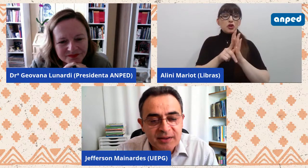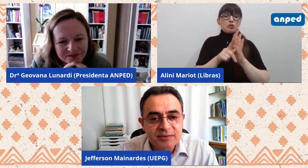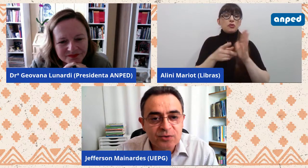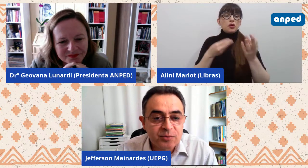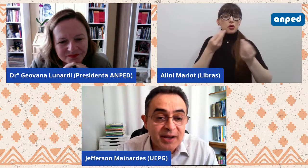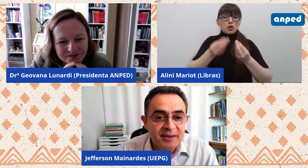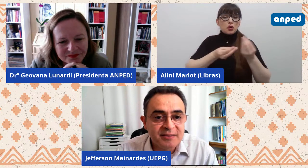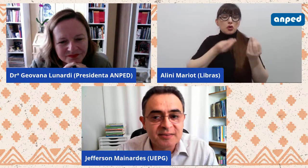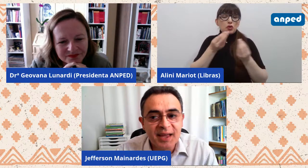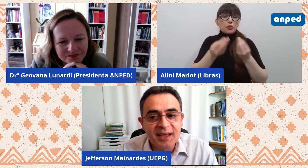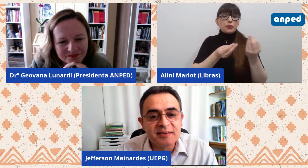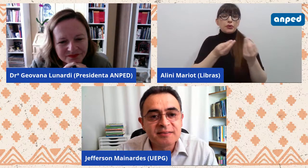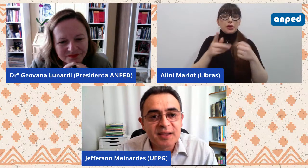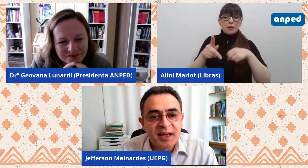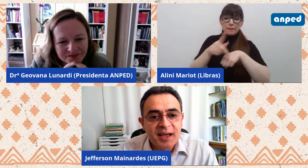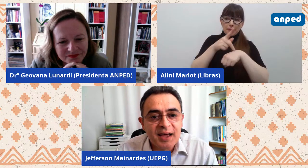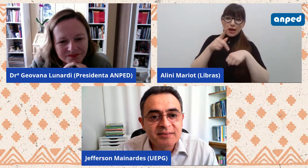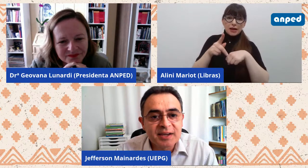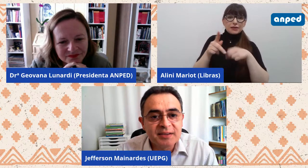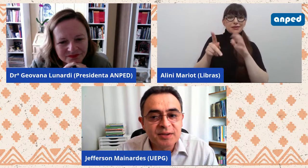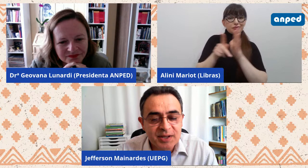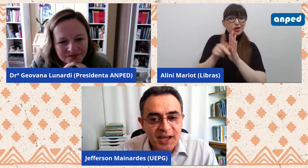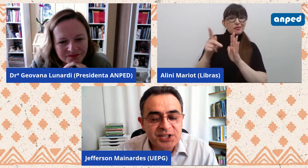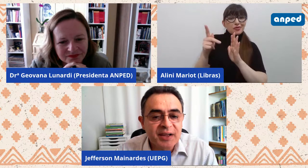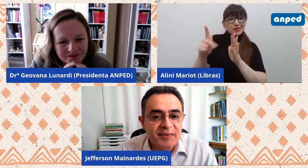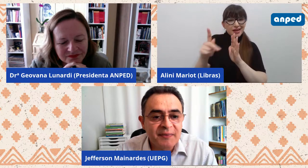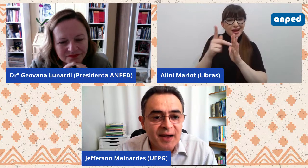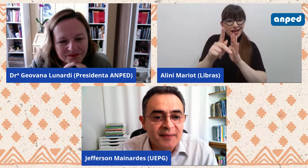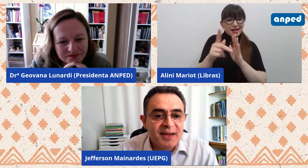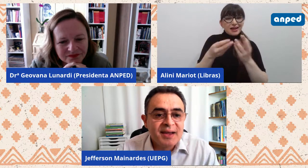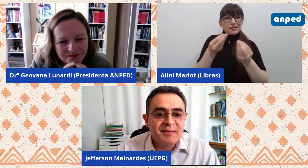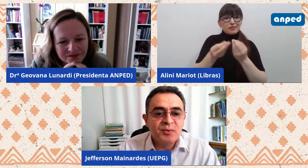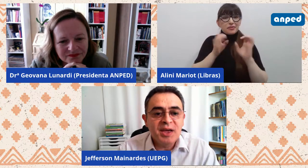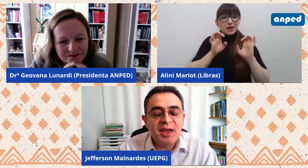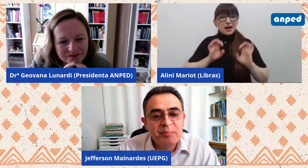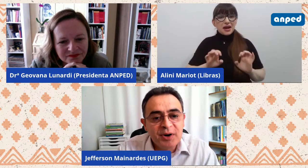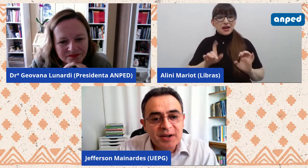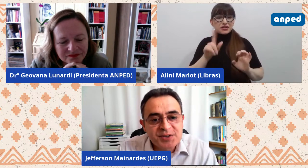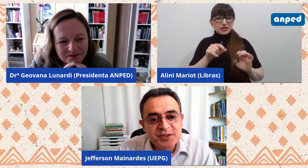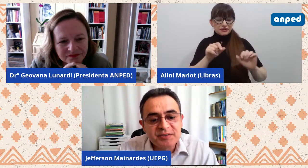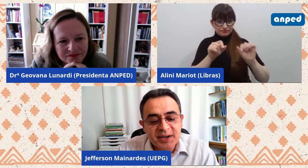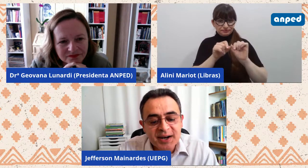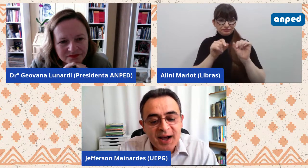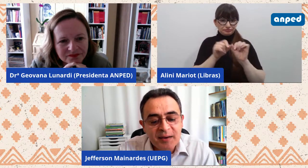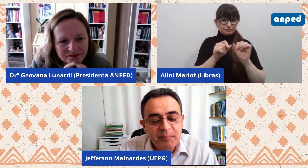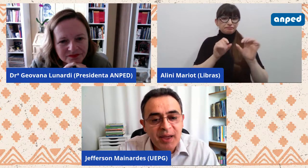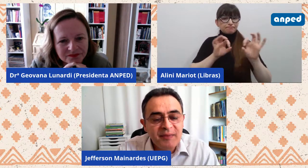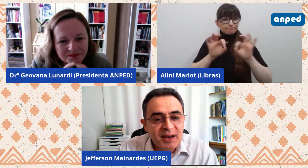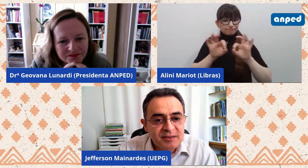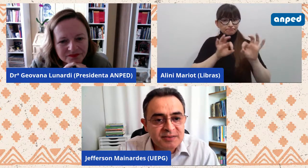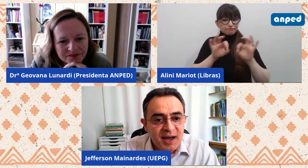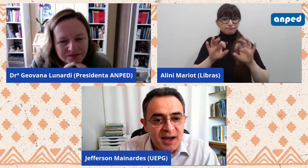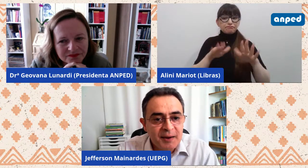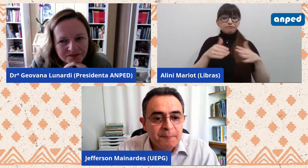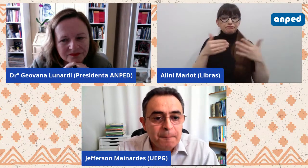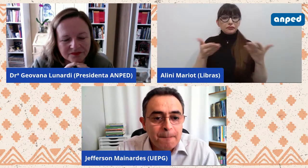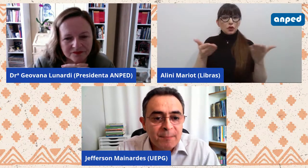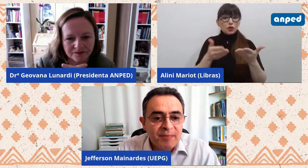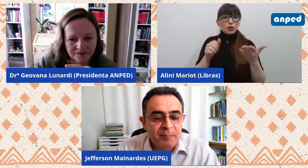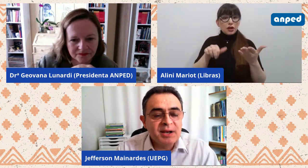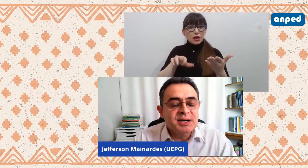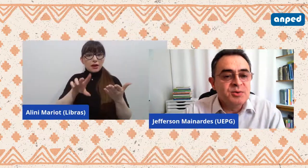como, nos países delas, essa questão da ética é tratada. Então, o que é importante dizer? A ANPEd ela